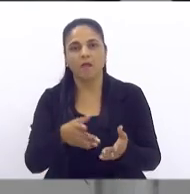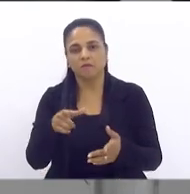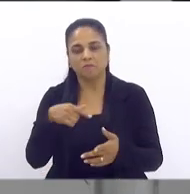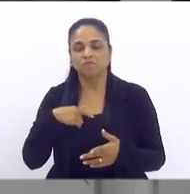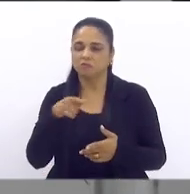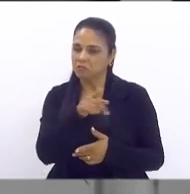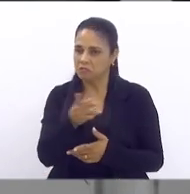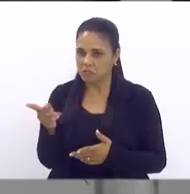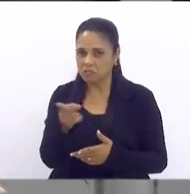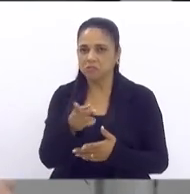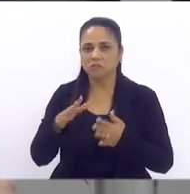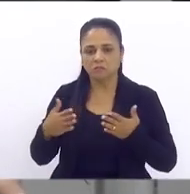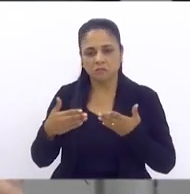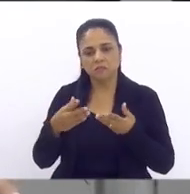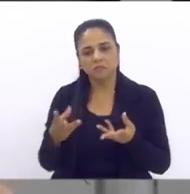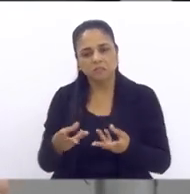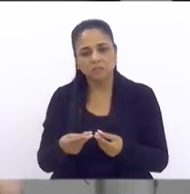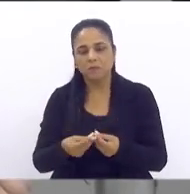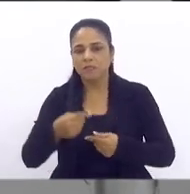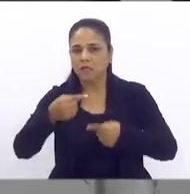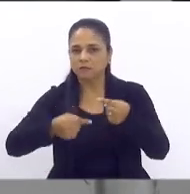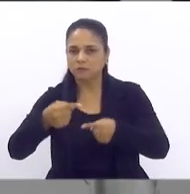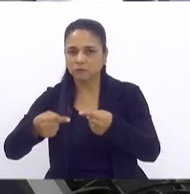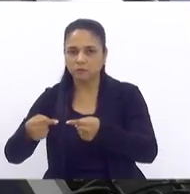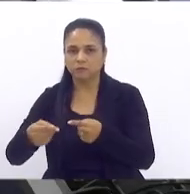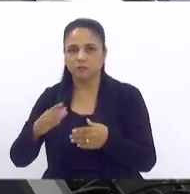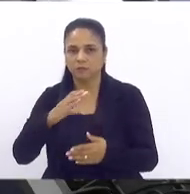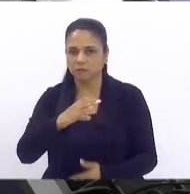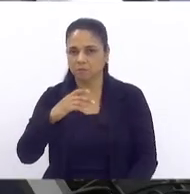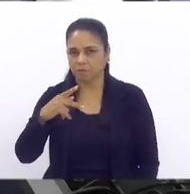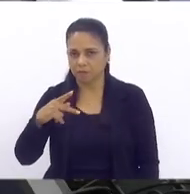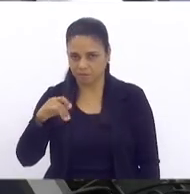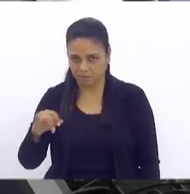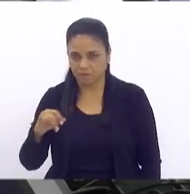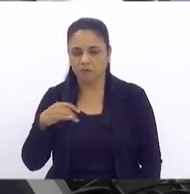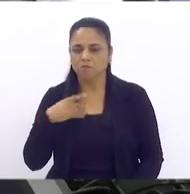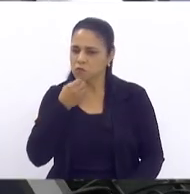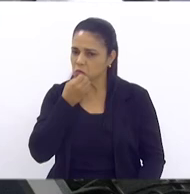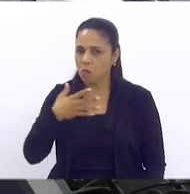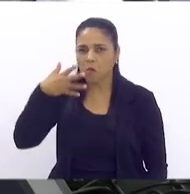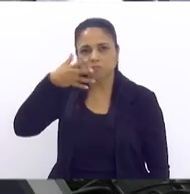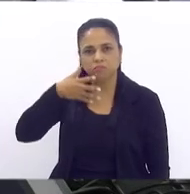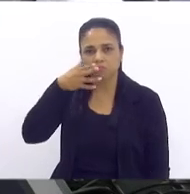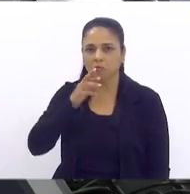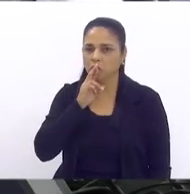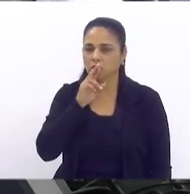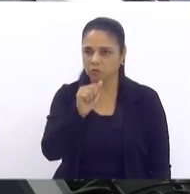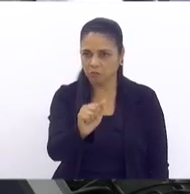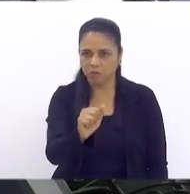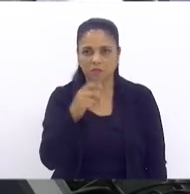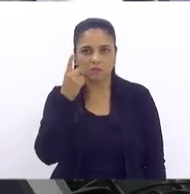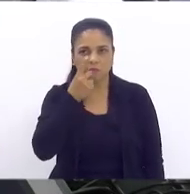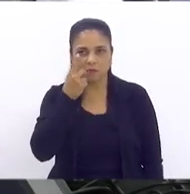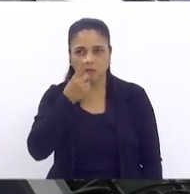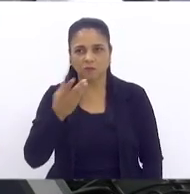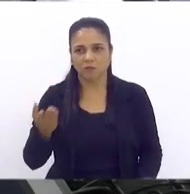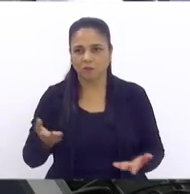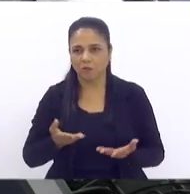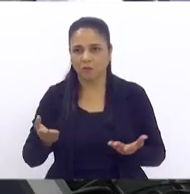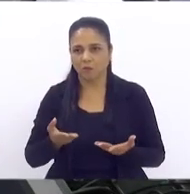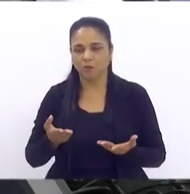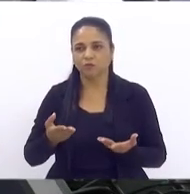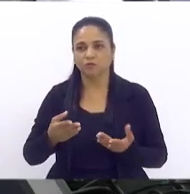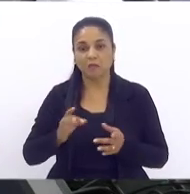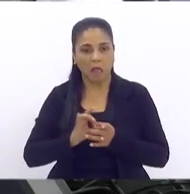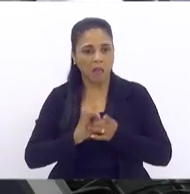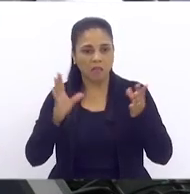sendo discutidos nessa CPI. Obrigado, presidente. Muito boa a sua fala, deputado Rodrigo Amorim, que hoje está muito livre as